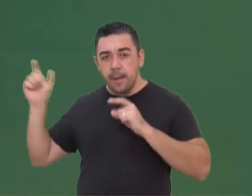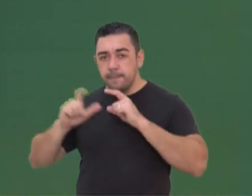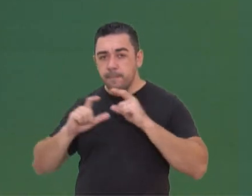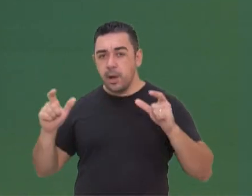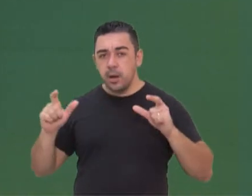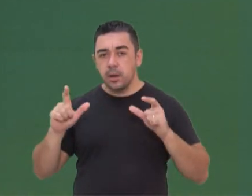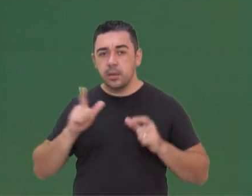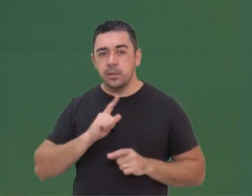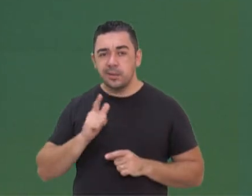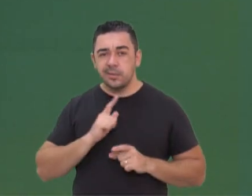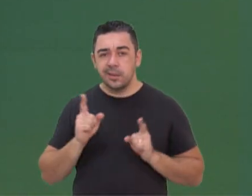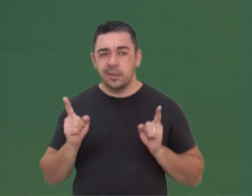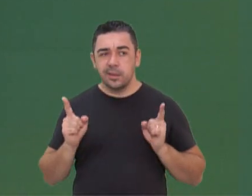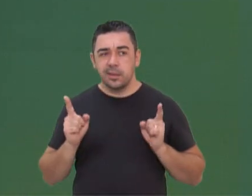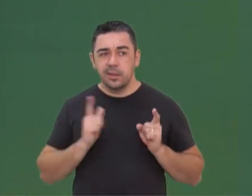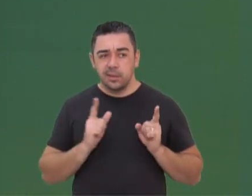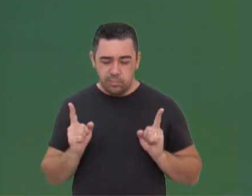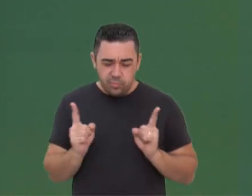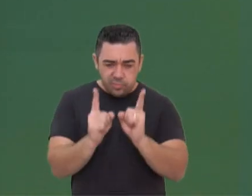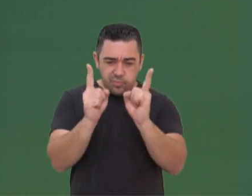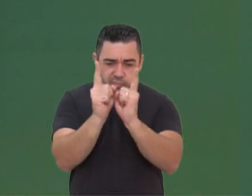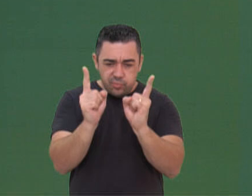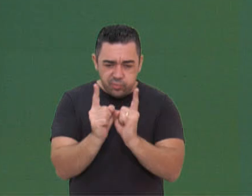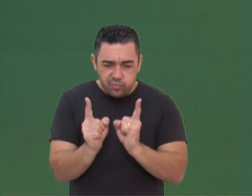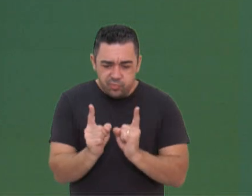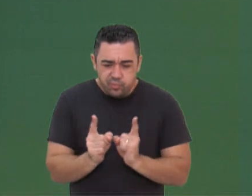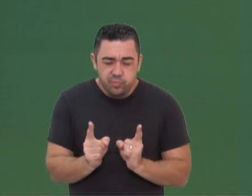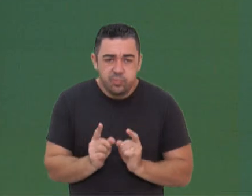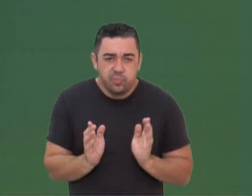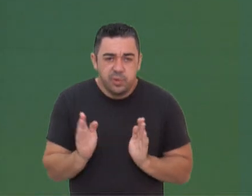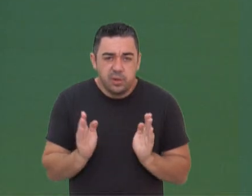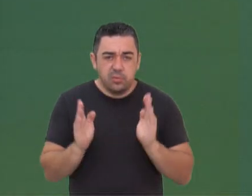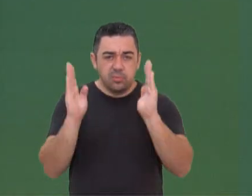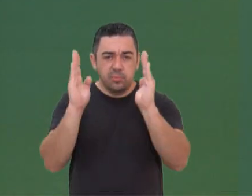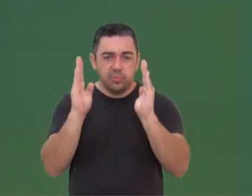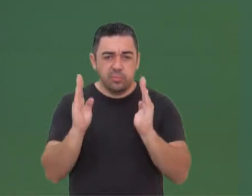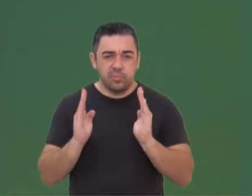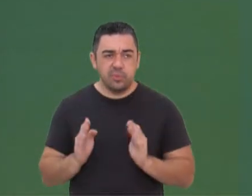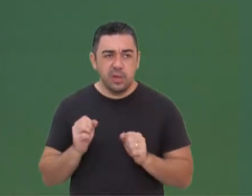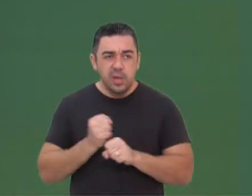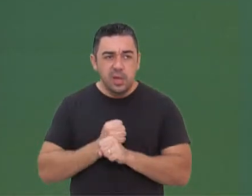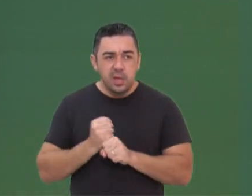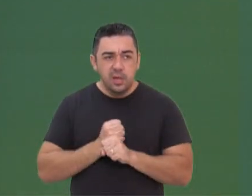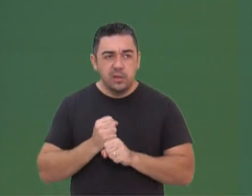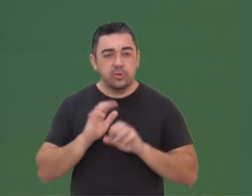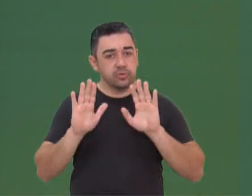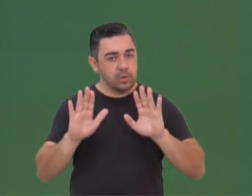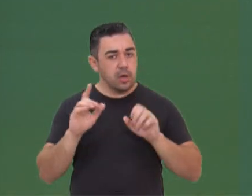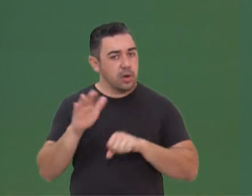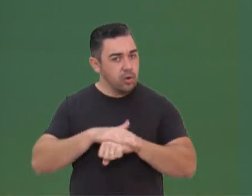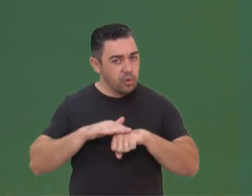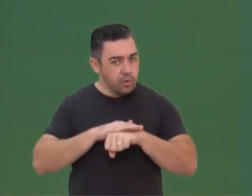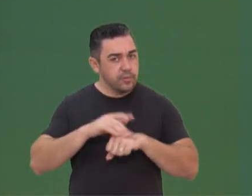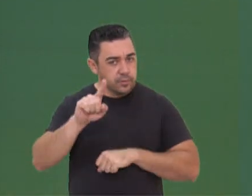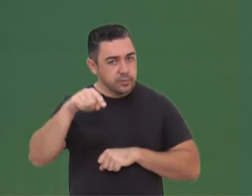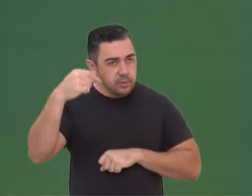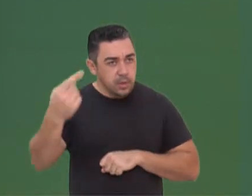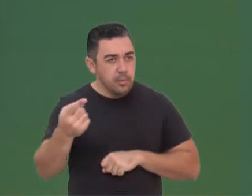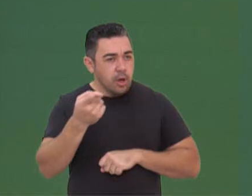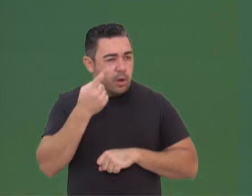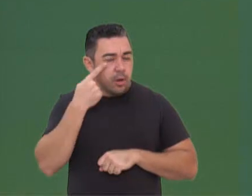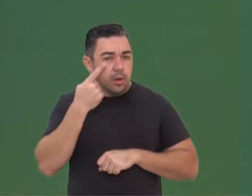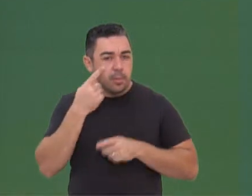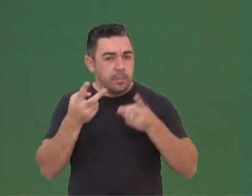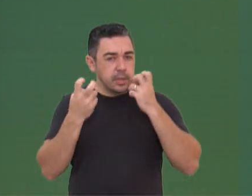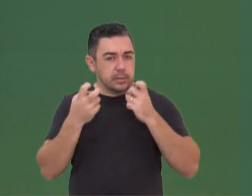tem curta duração? Reparou isso? A gente já volta a conversar sobre isso aí mais para frente, mas repara